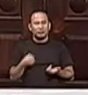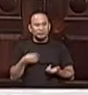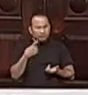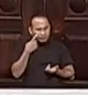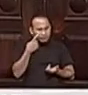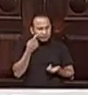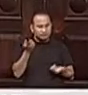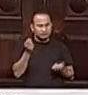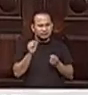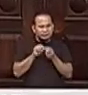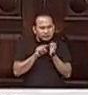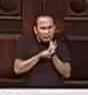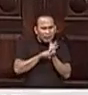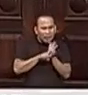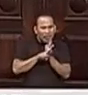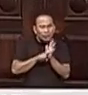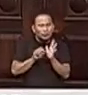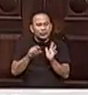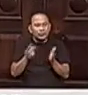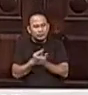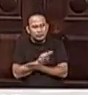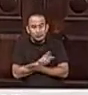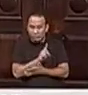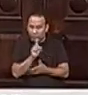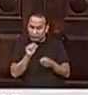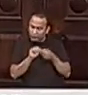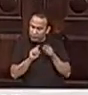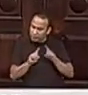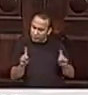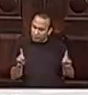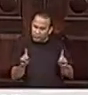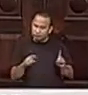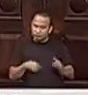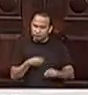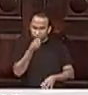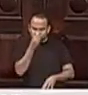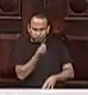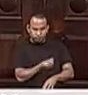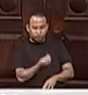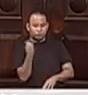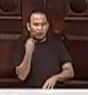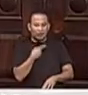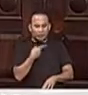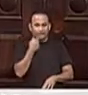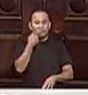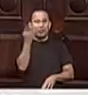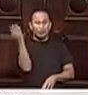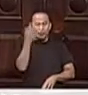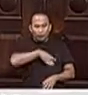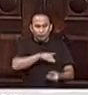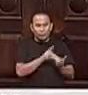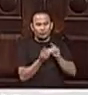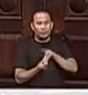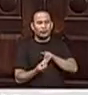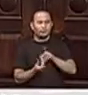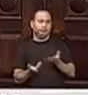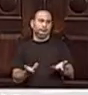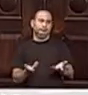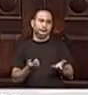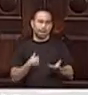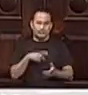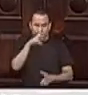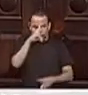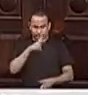avaliação sobre a repercussão. Na verdade, não fez. Virou as costas e disse: que me provem o contrário. Sendo